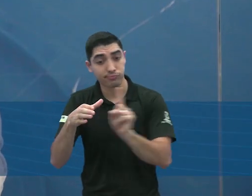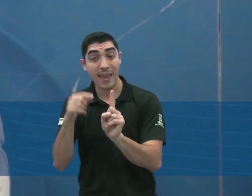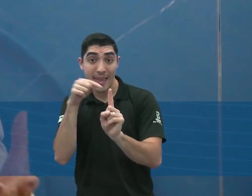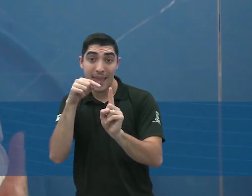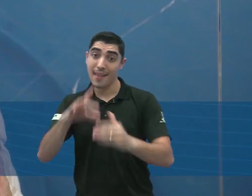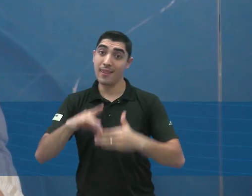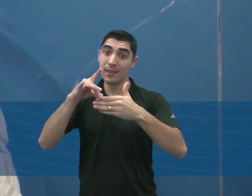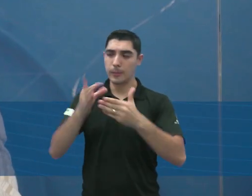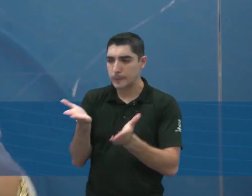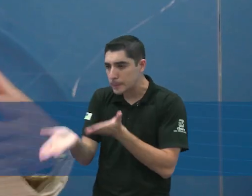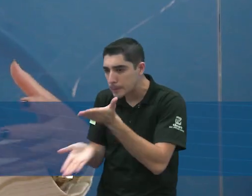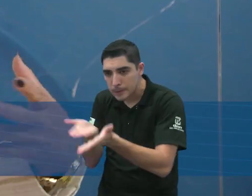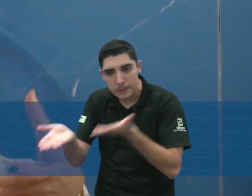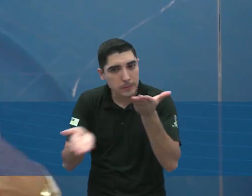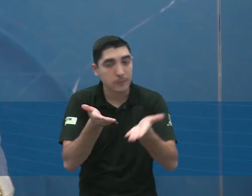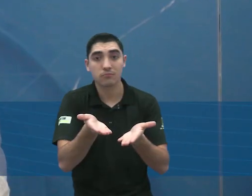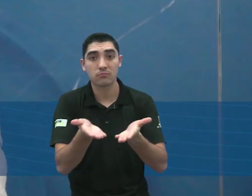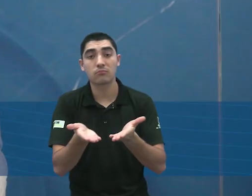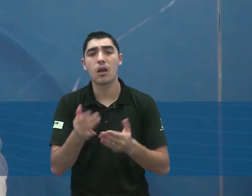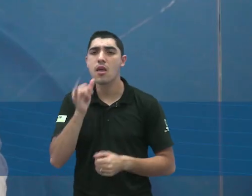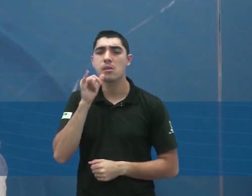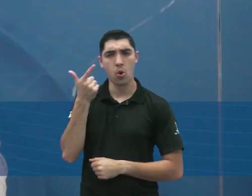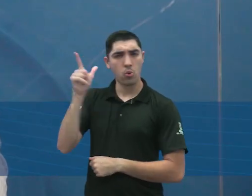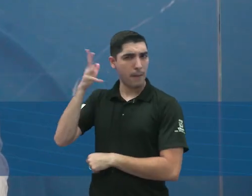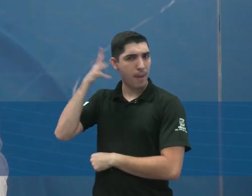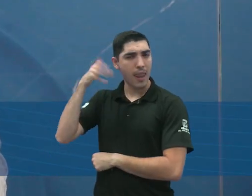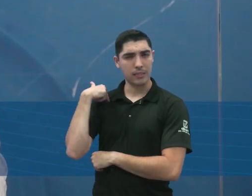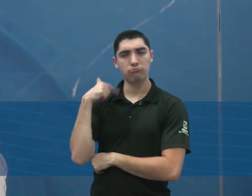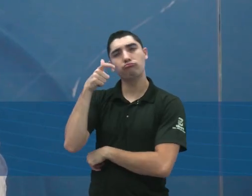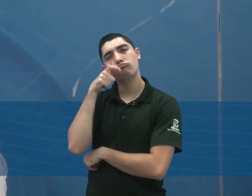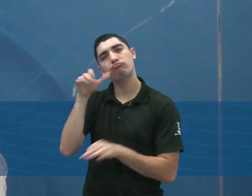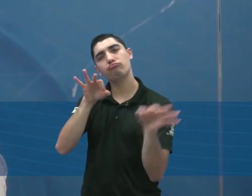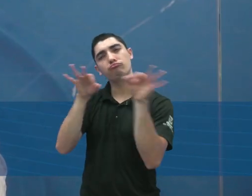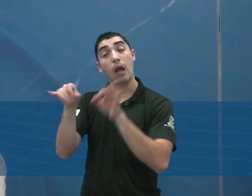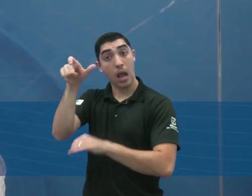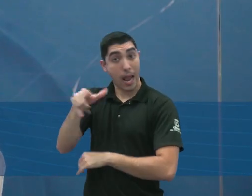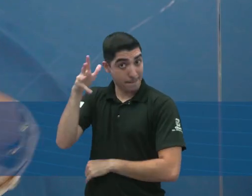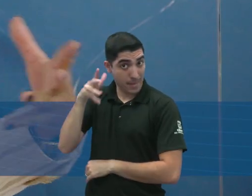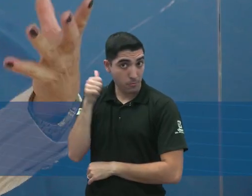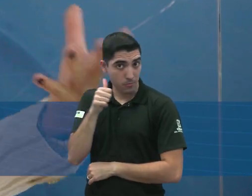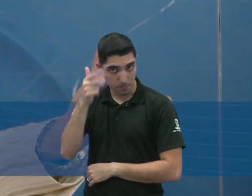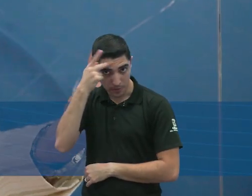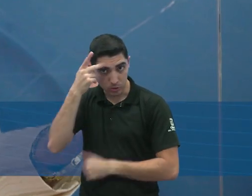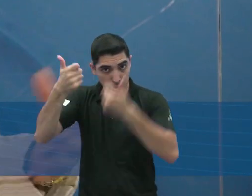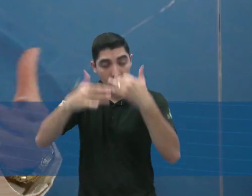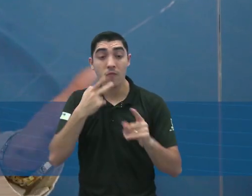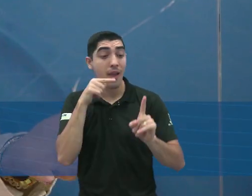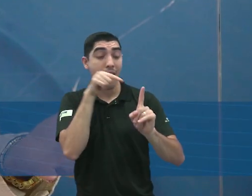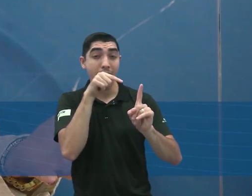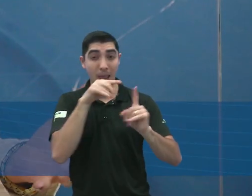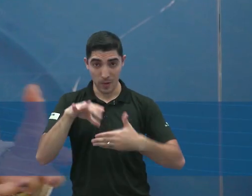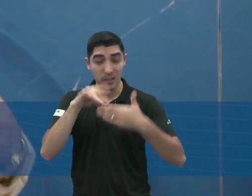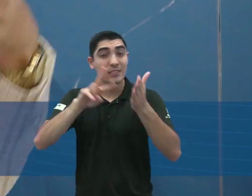vai conduzir, né? Eu até vi uma palestra que eu fui, uma palestrante dizer que ele é um maestro. O líder